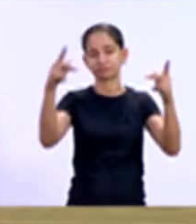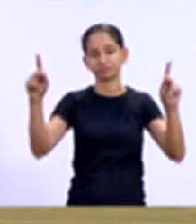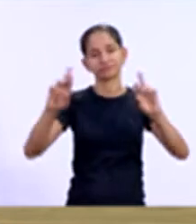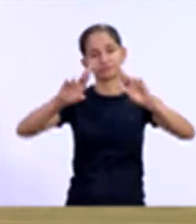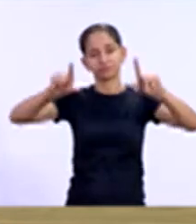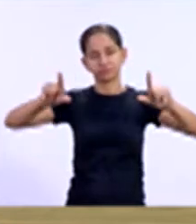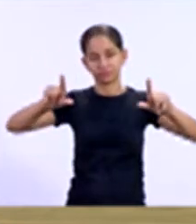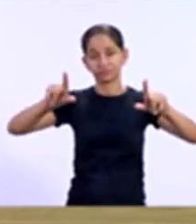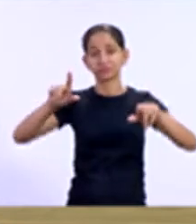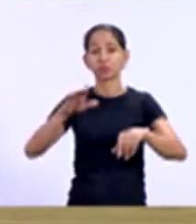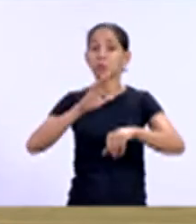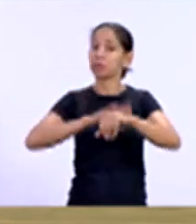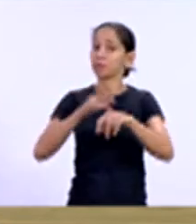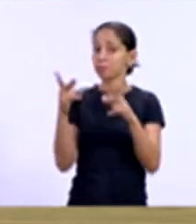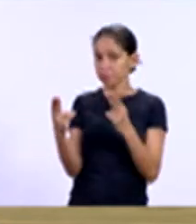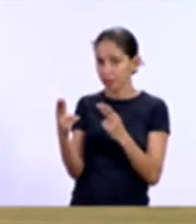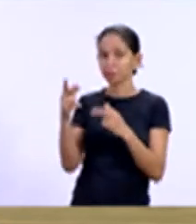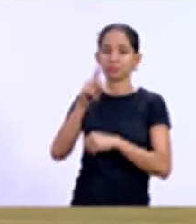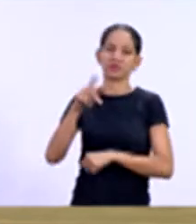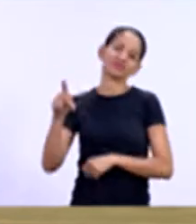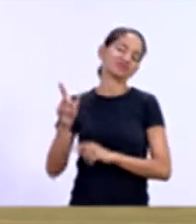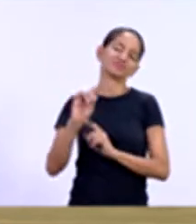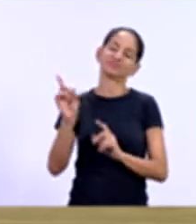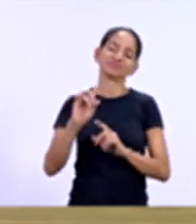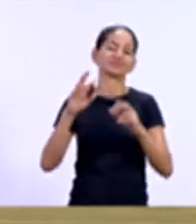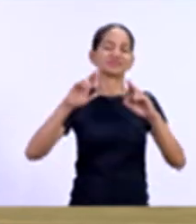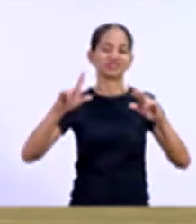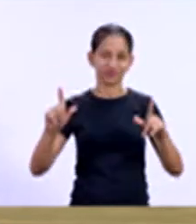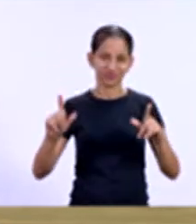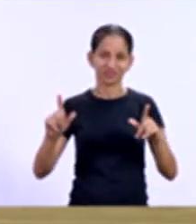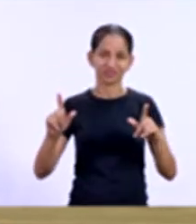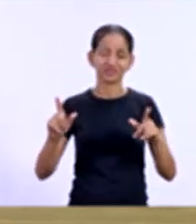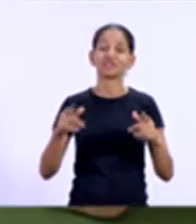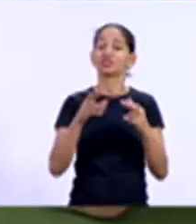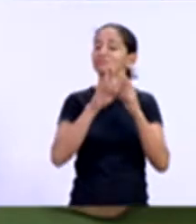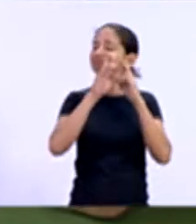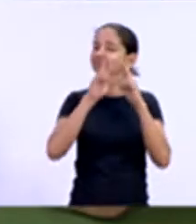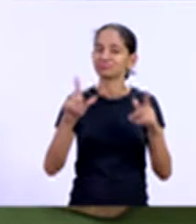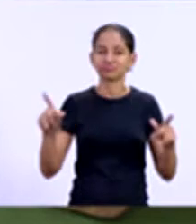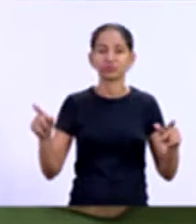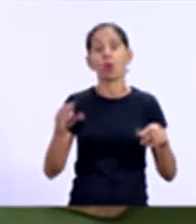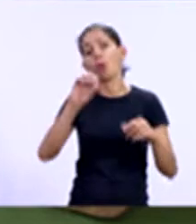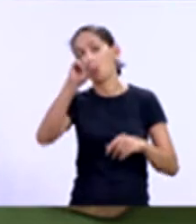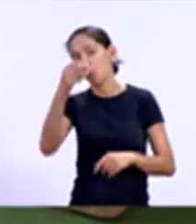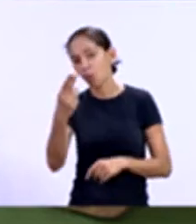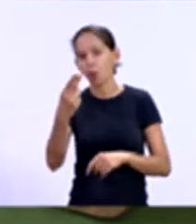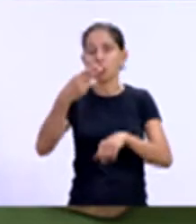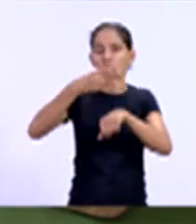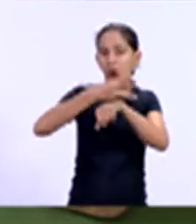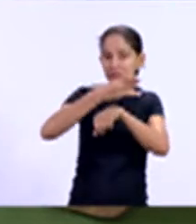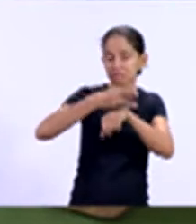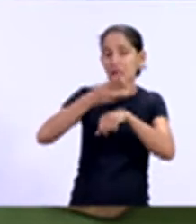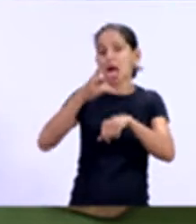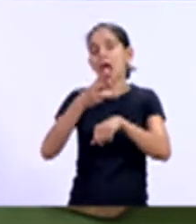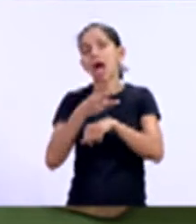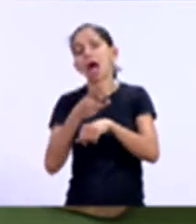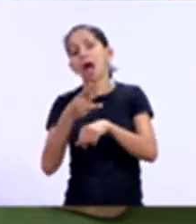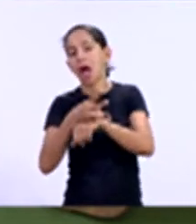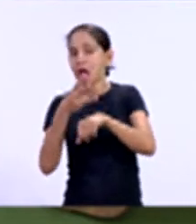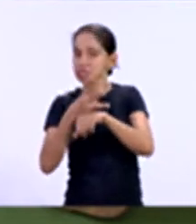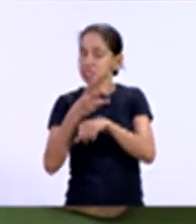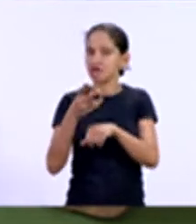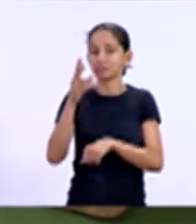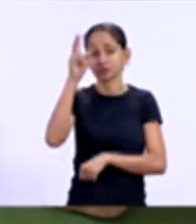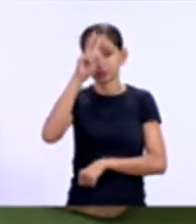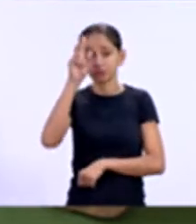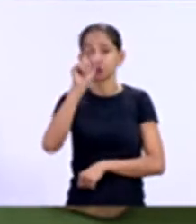ser ao mesmo tempo. Diferentemente da síncrona, né? Ou do WhatsApp, que é Manda resposta, recebe resposta.